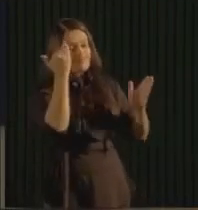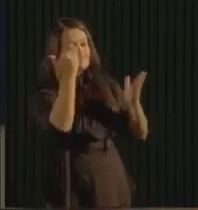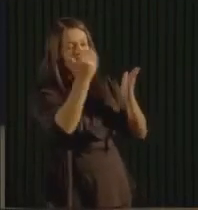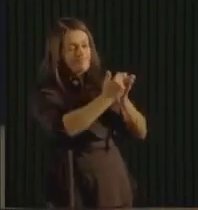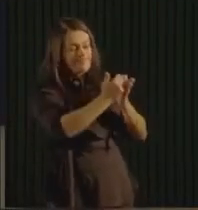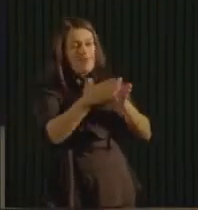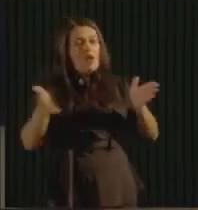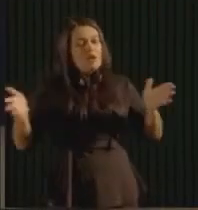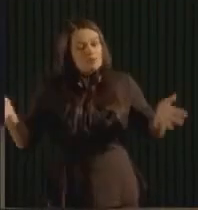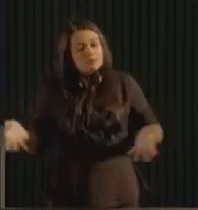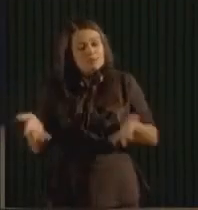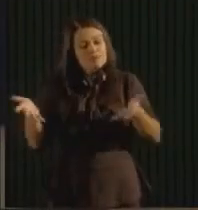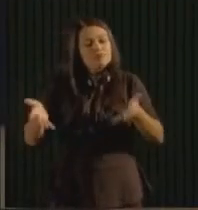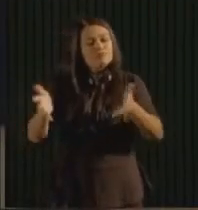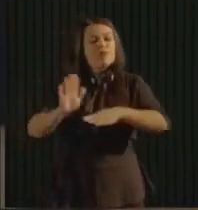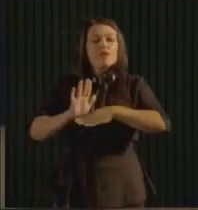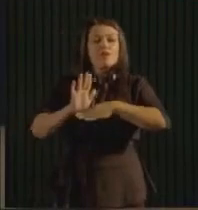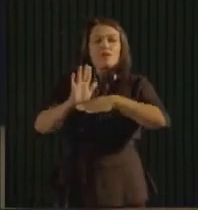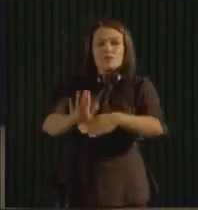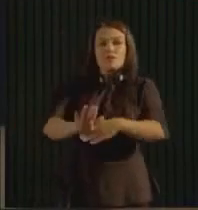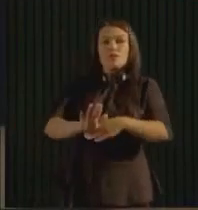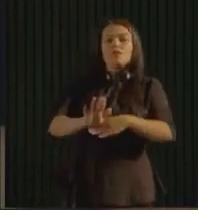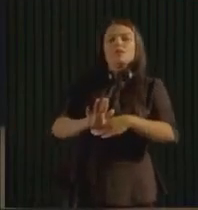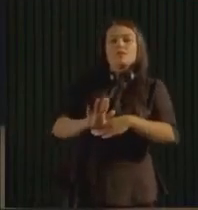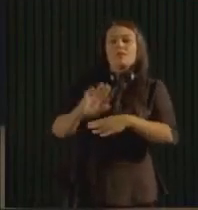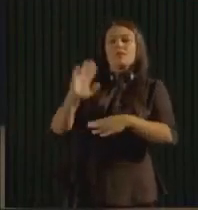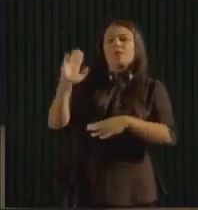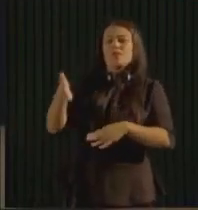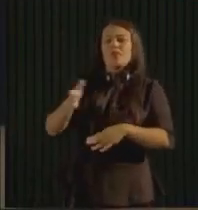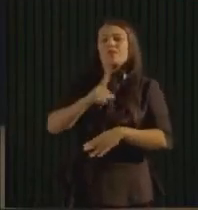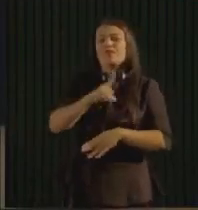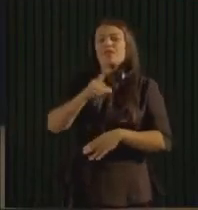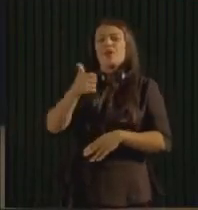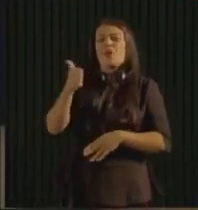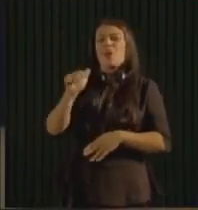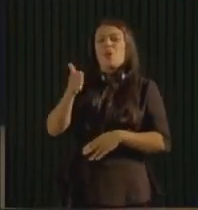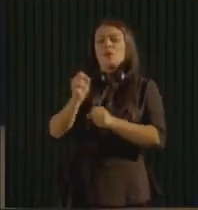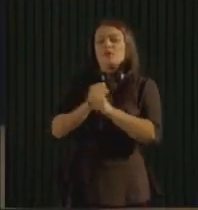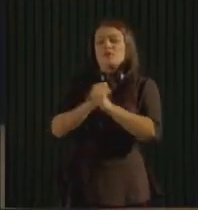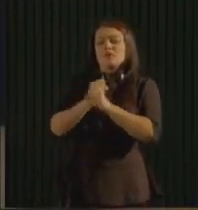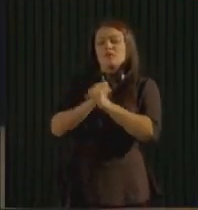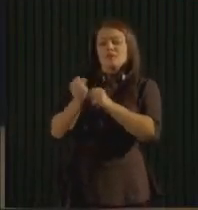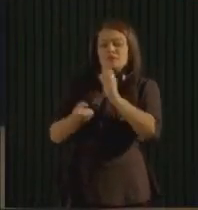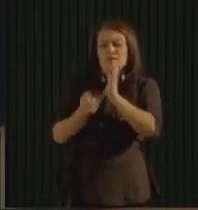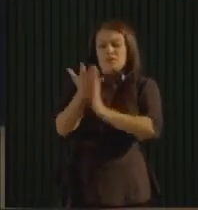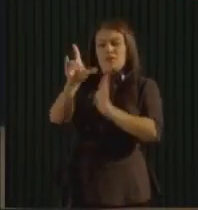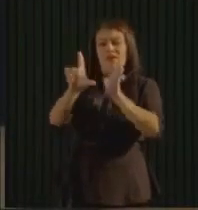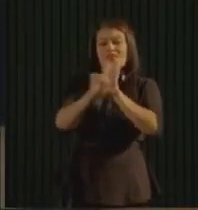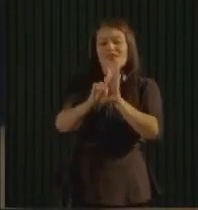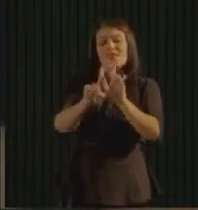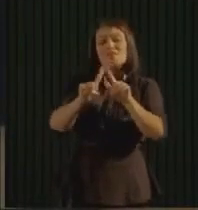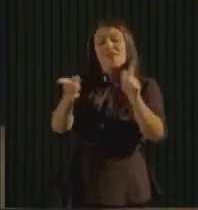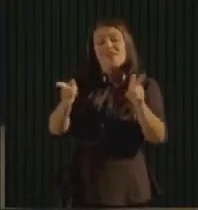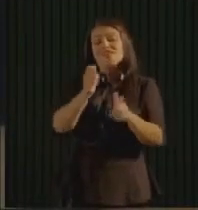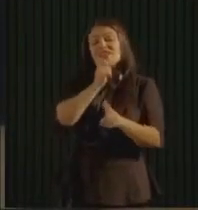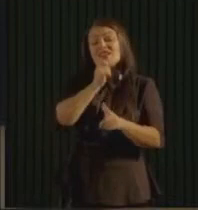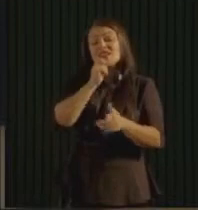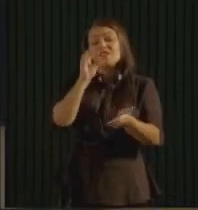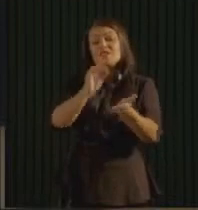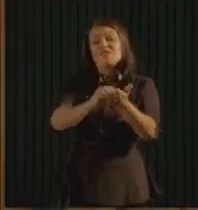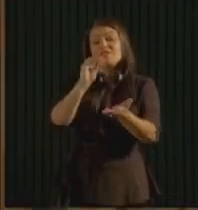é que, apesar de passados 11 anos, ainda não foram implementados todos os seus